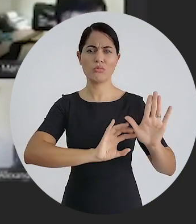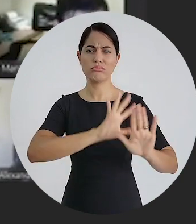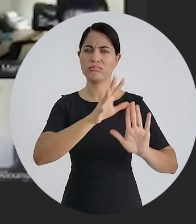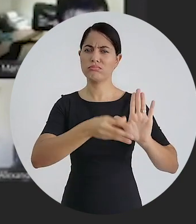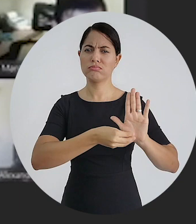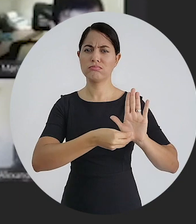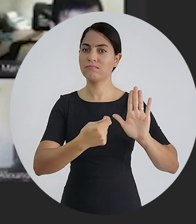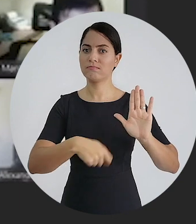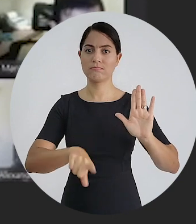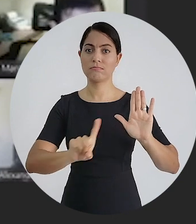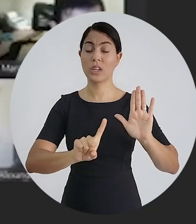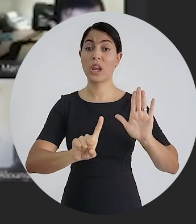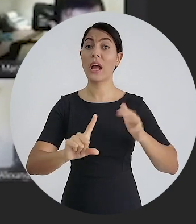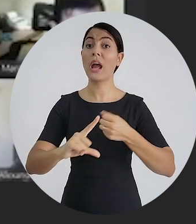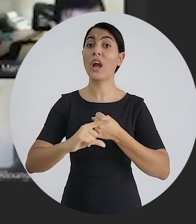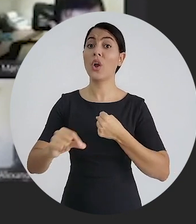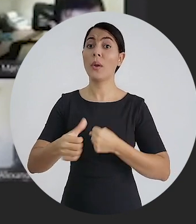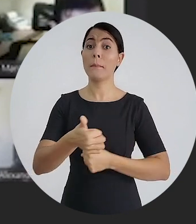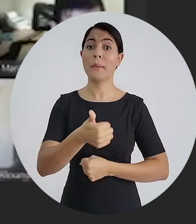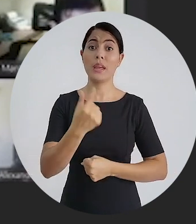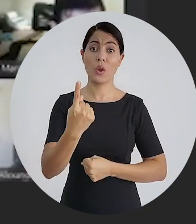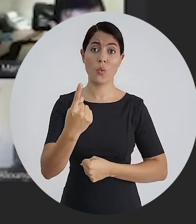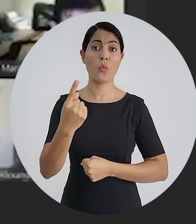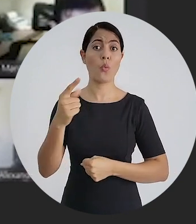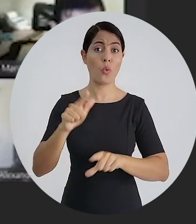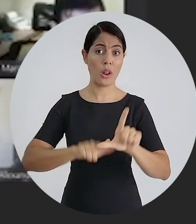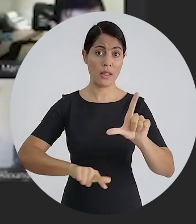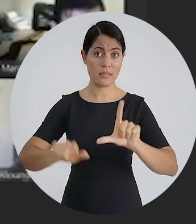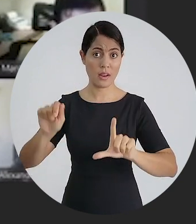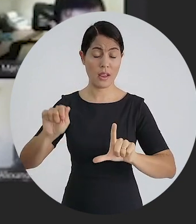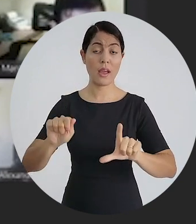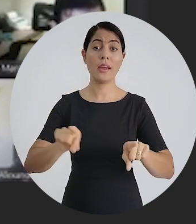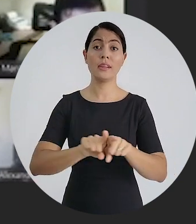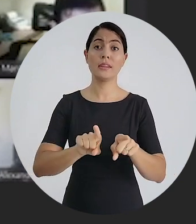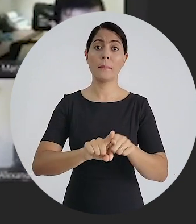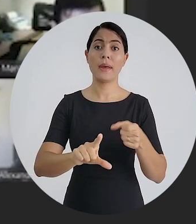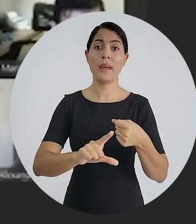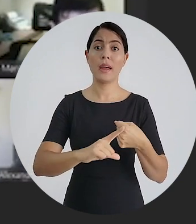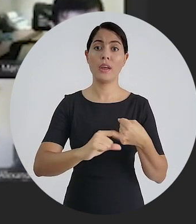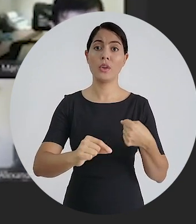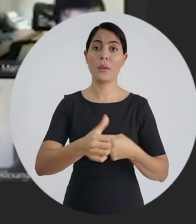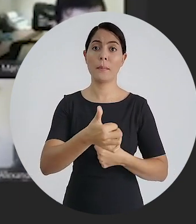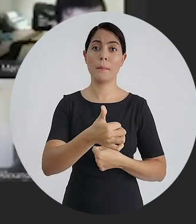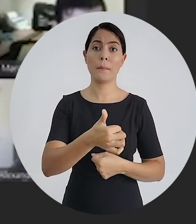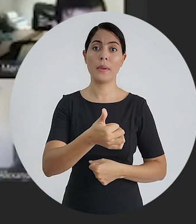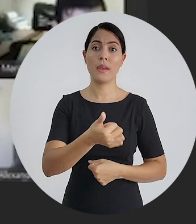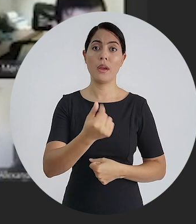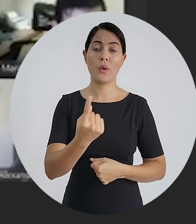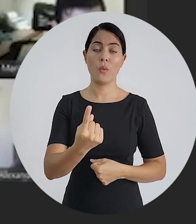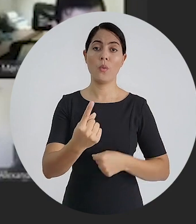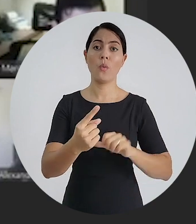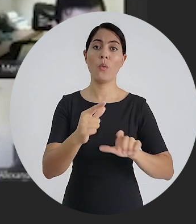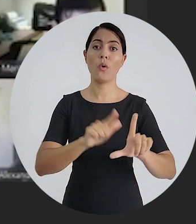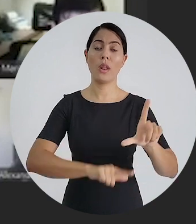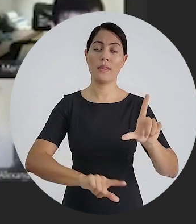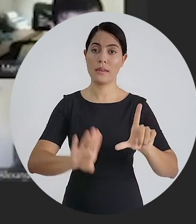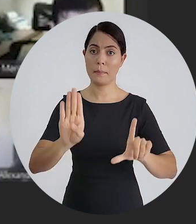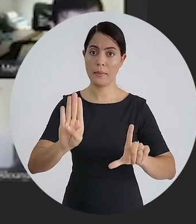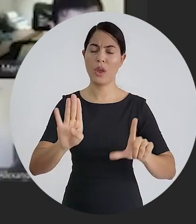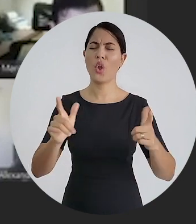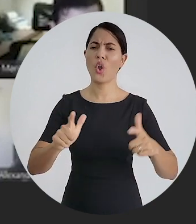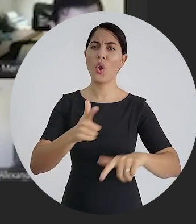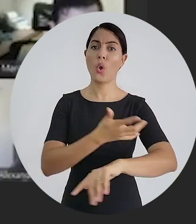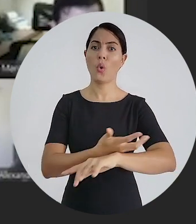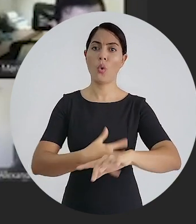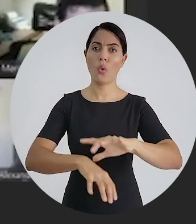formado pelos artigos 61A e 61B da Lei 12.651 de 2012, Código Florestal,